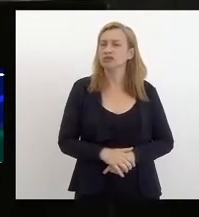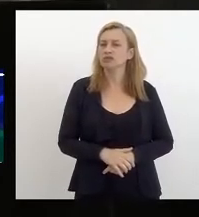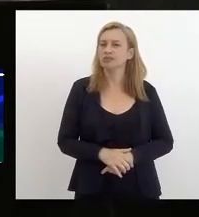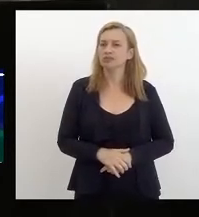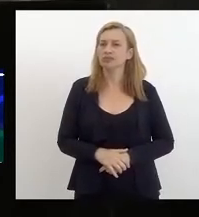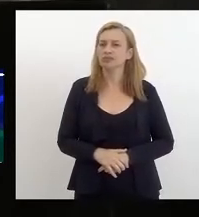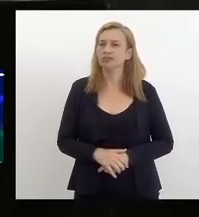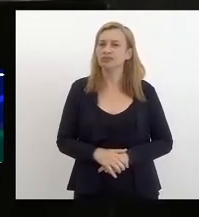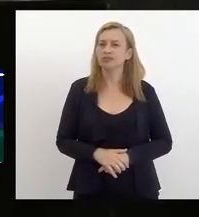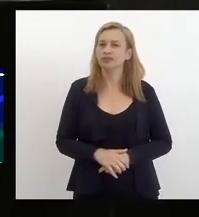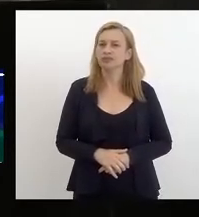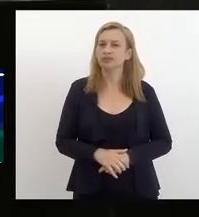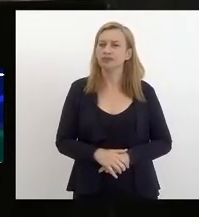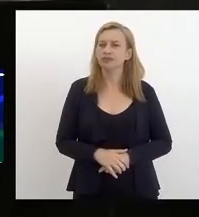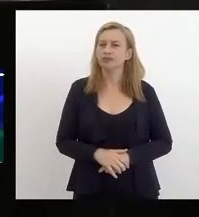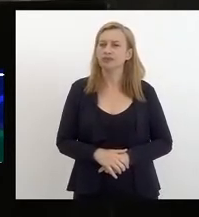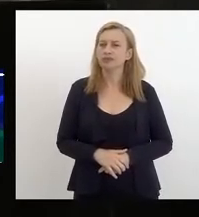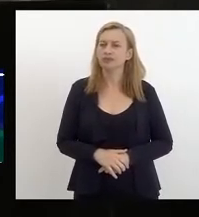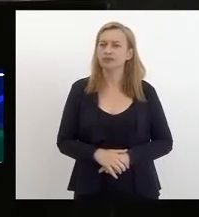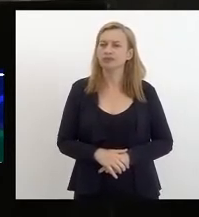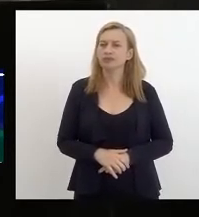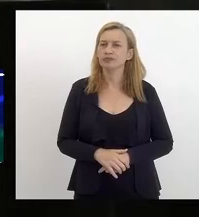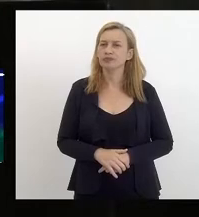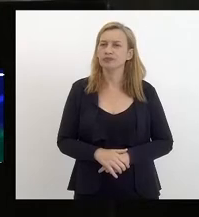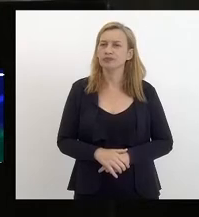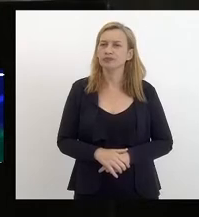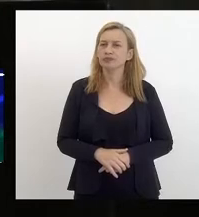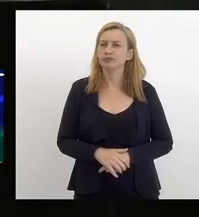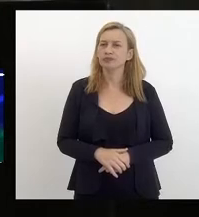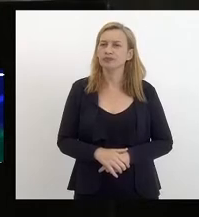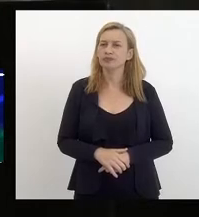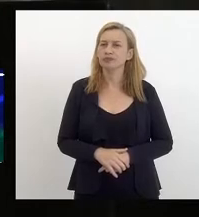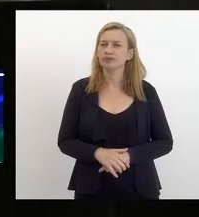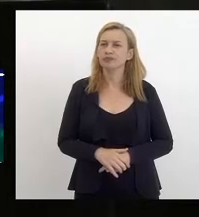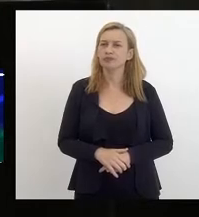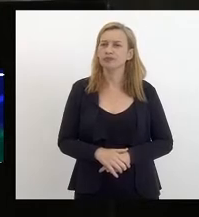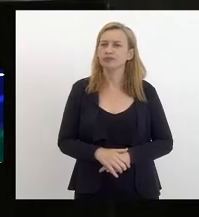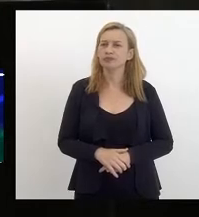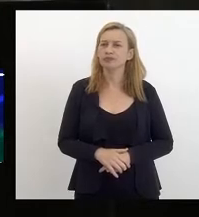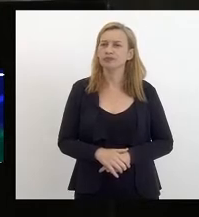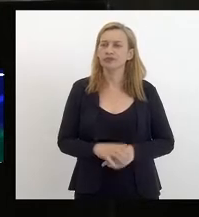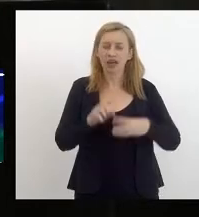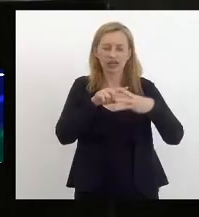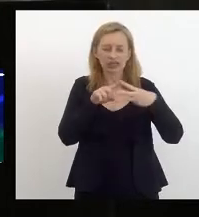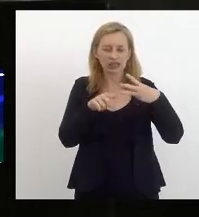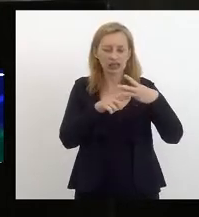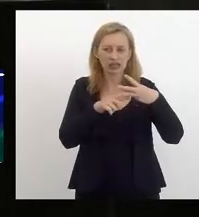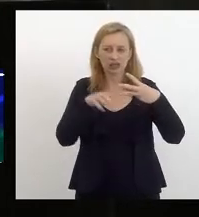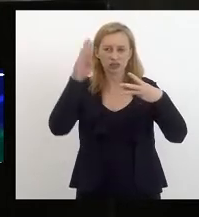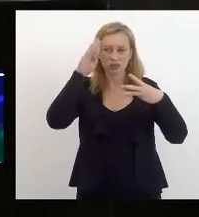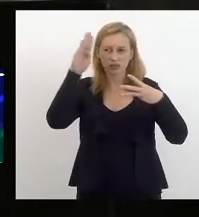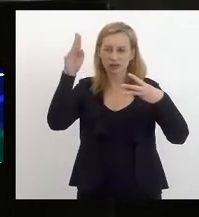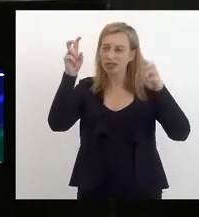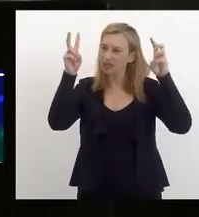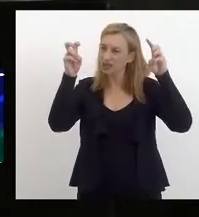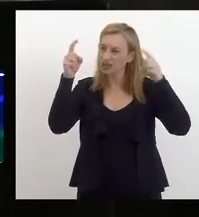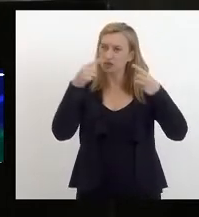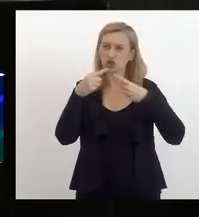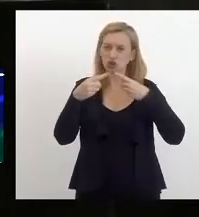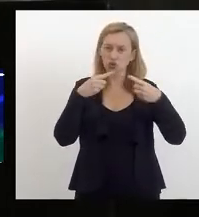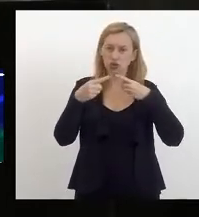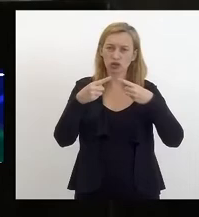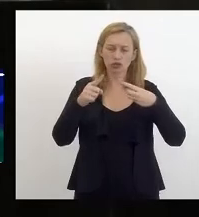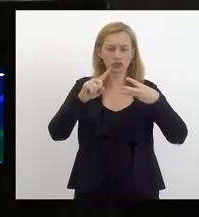menos três grandes elementos de discussão é o primeiro